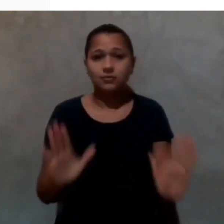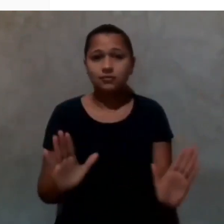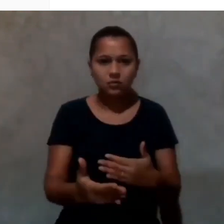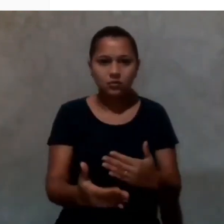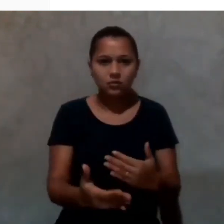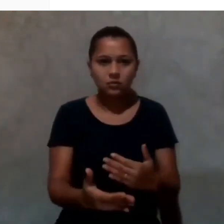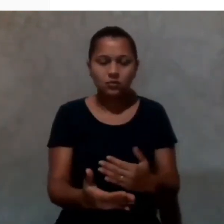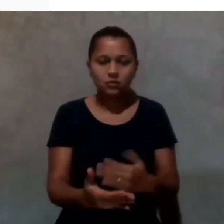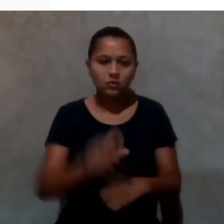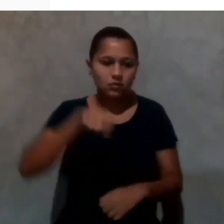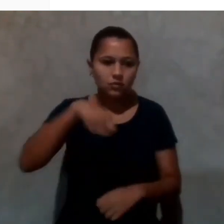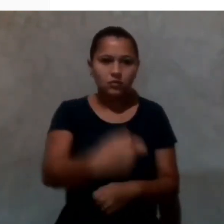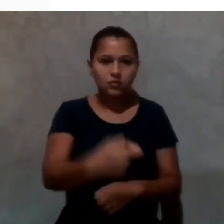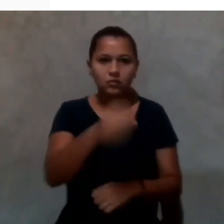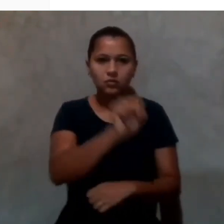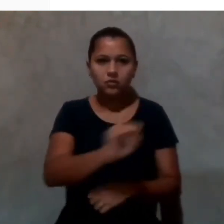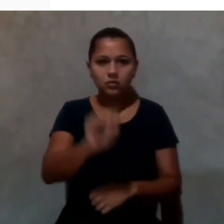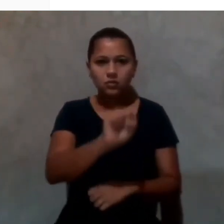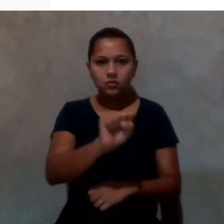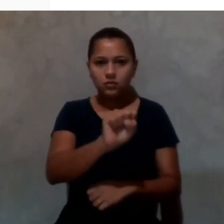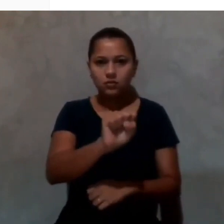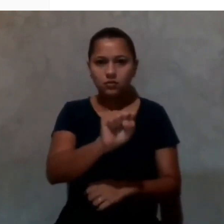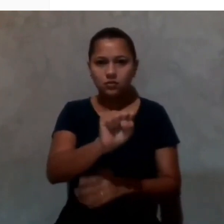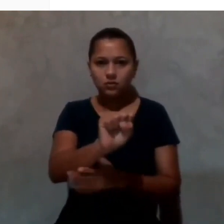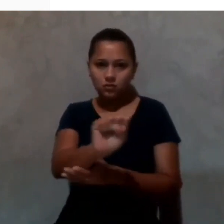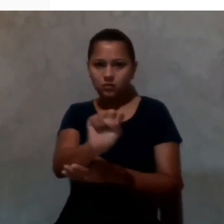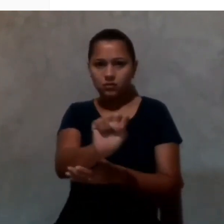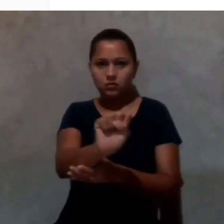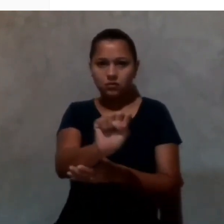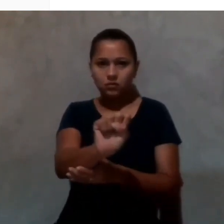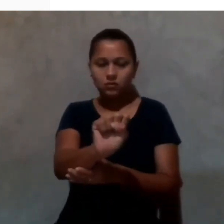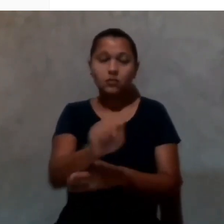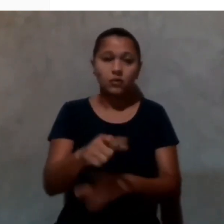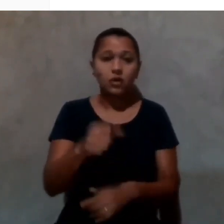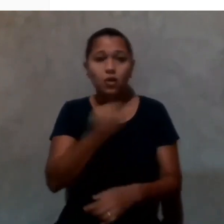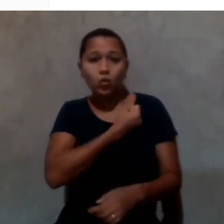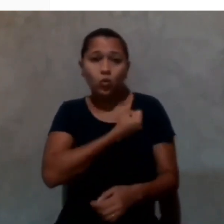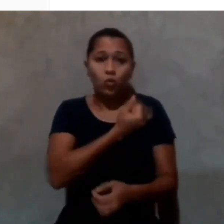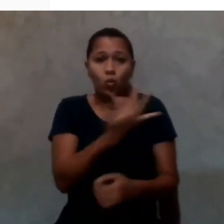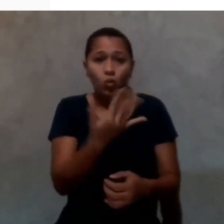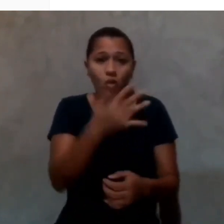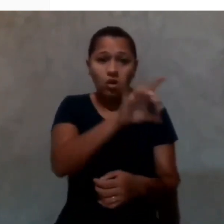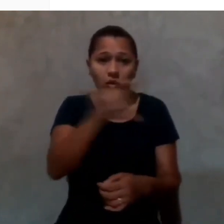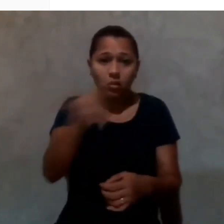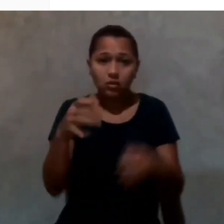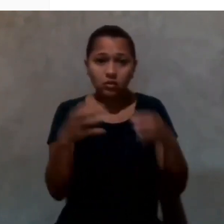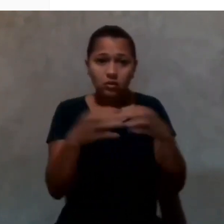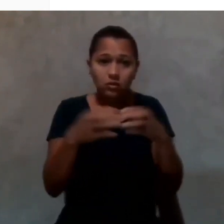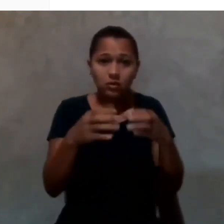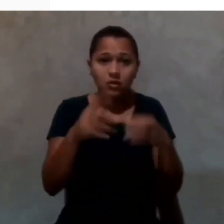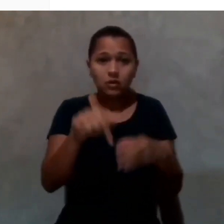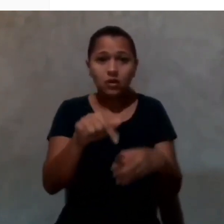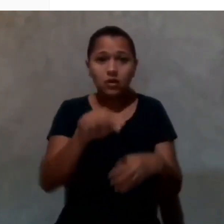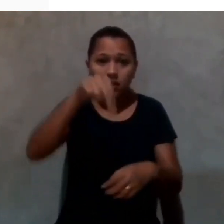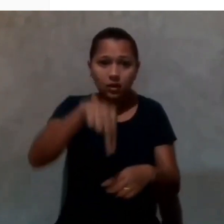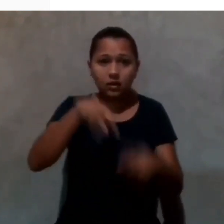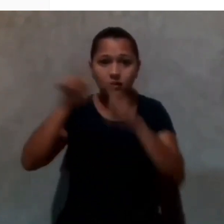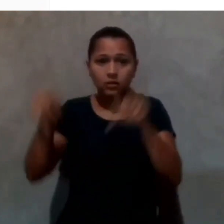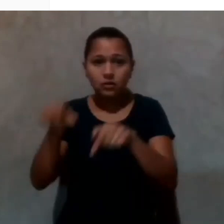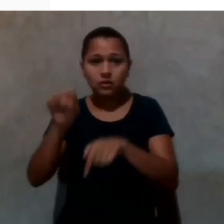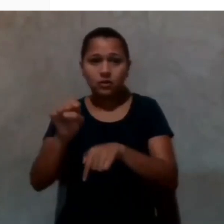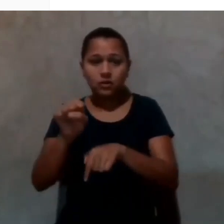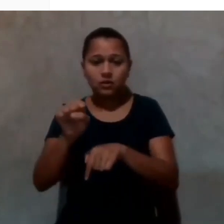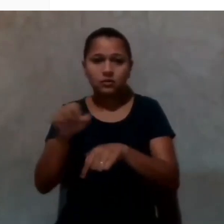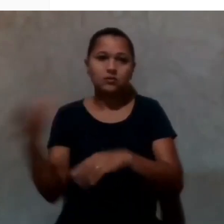número maior do que 4. Então, o meu experimento é lançamento de um dado. Então, quem seria o espaço amostral? O